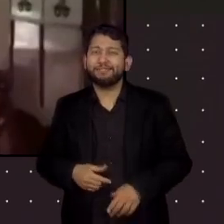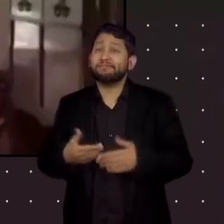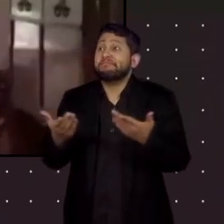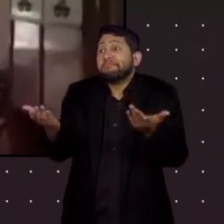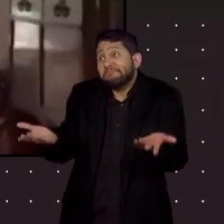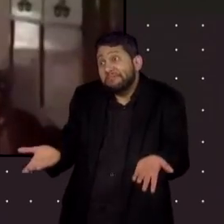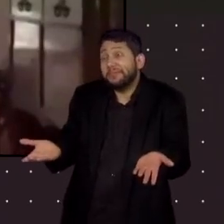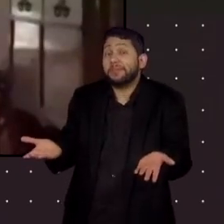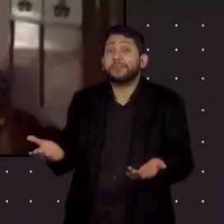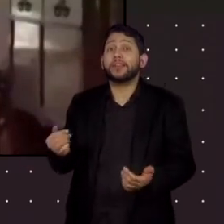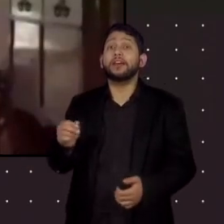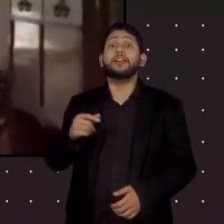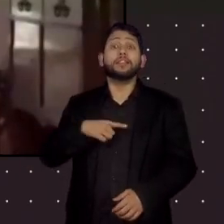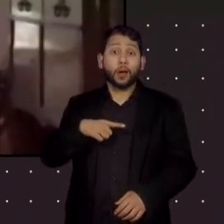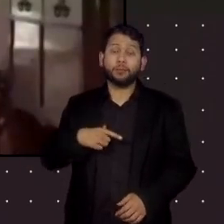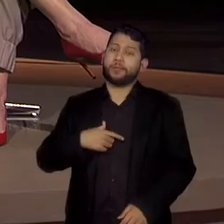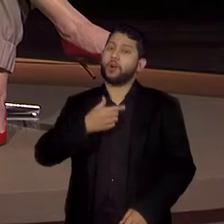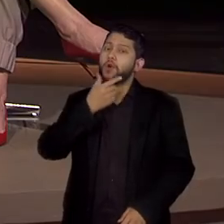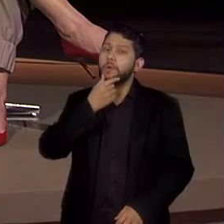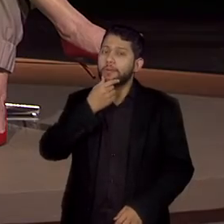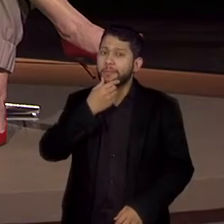Do Antônio e da Aldete.